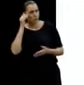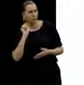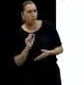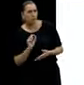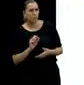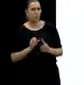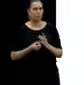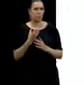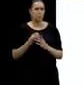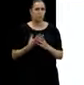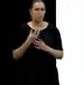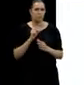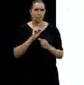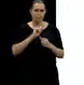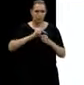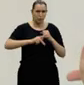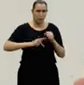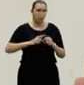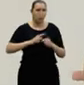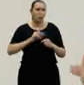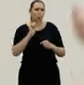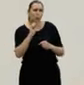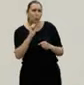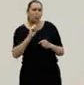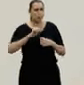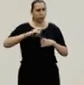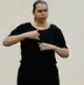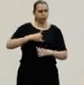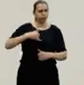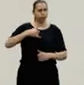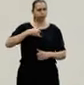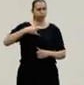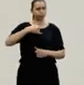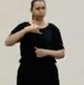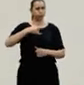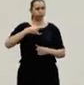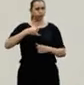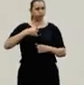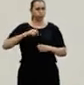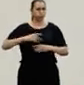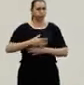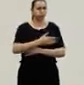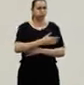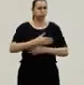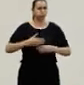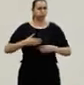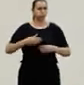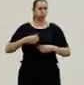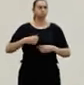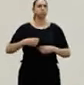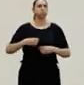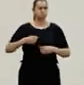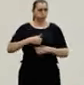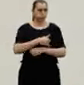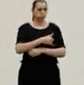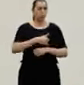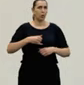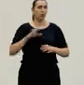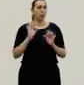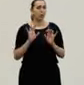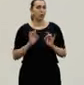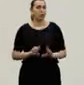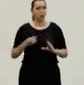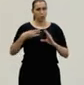está produzindo partículas de gordura. Então, né, sendo especializada daquele tecido. E também